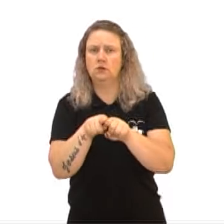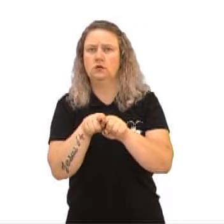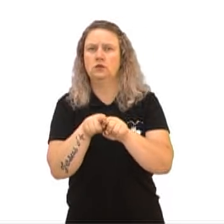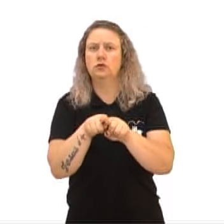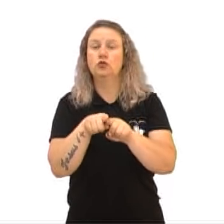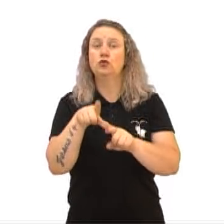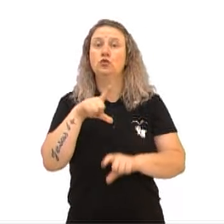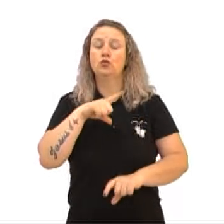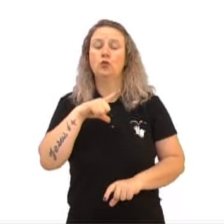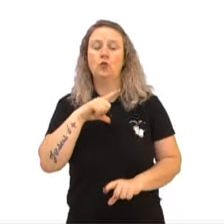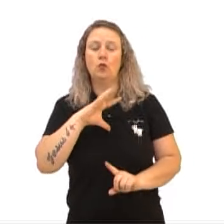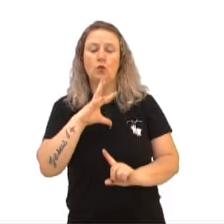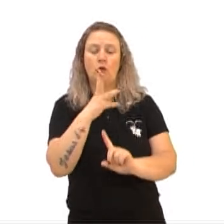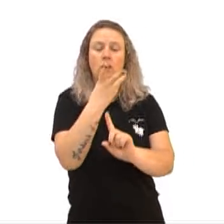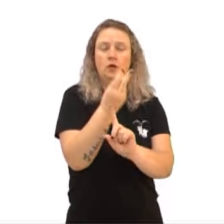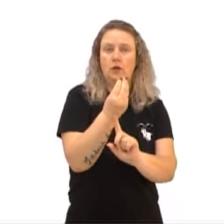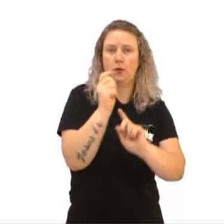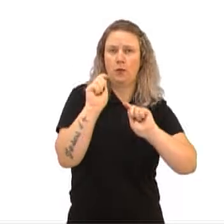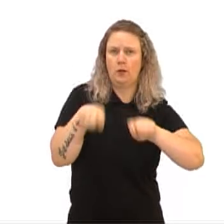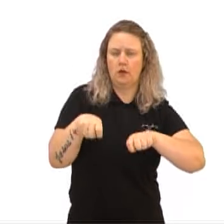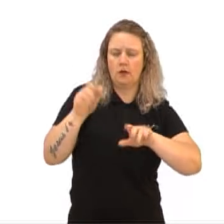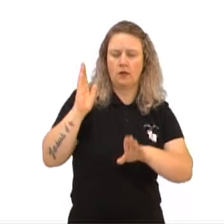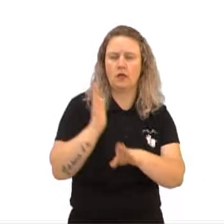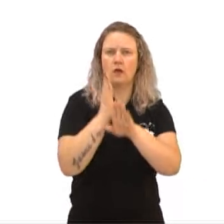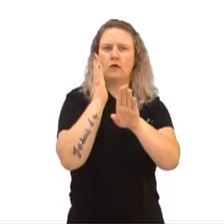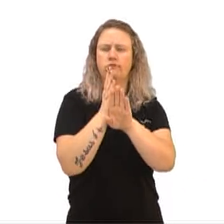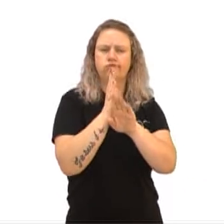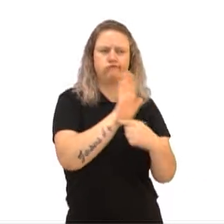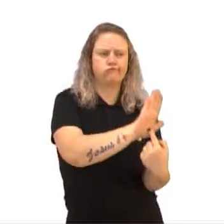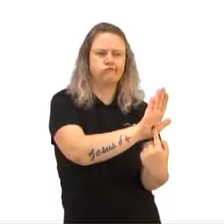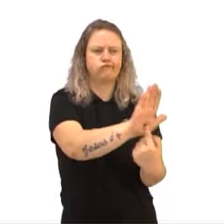regional, o artista poderia expressar em sua arte o que